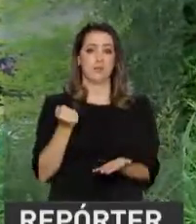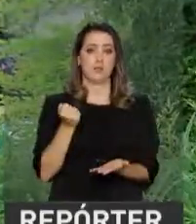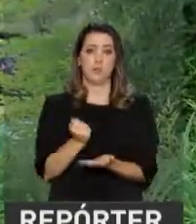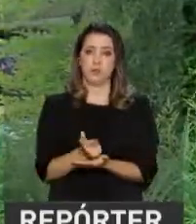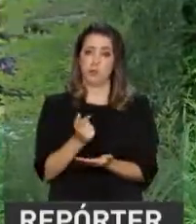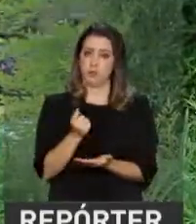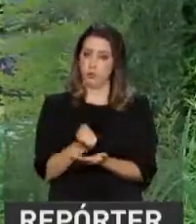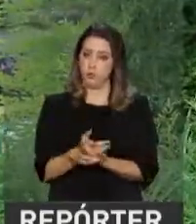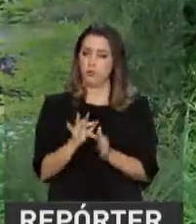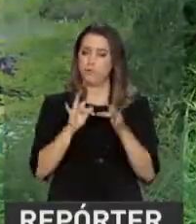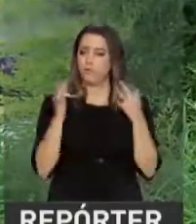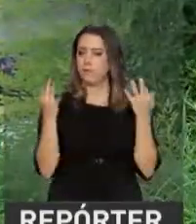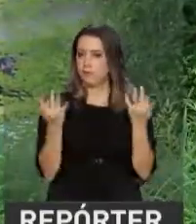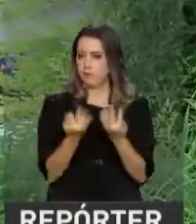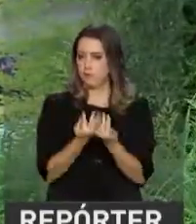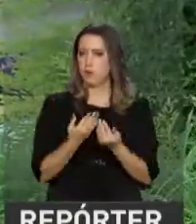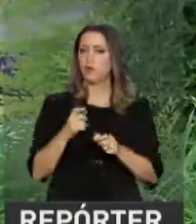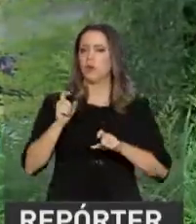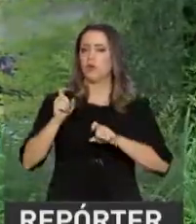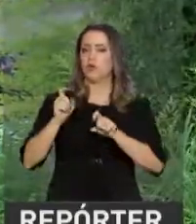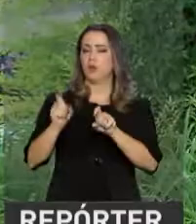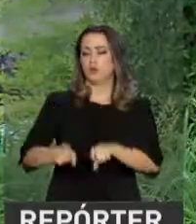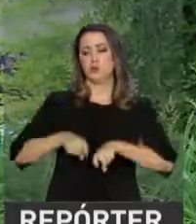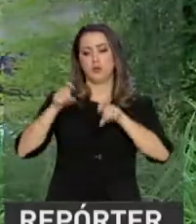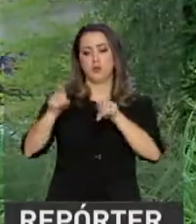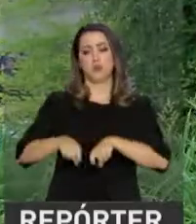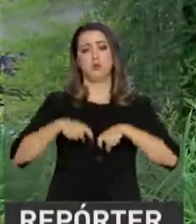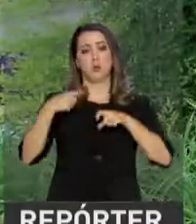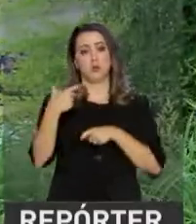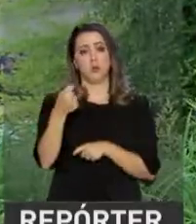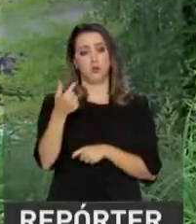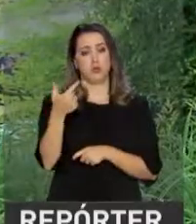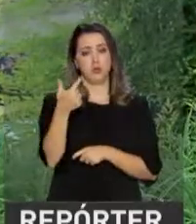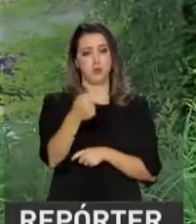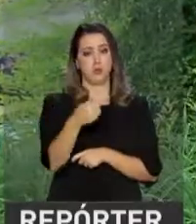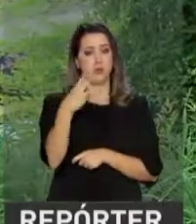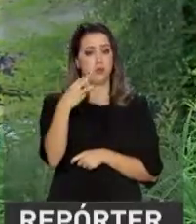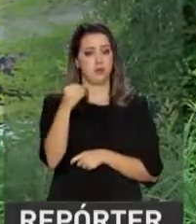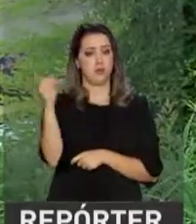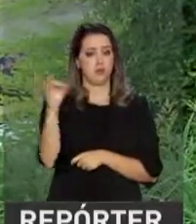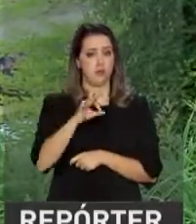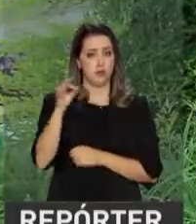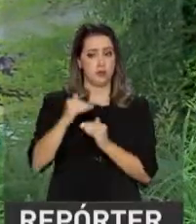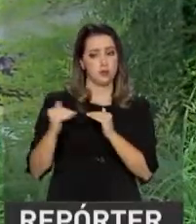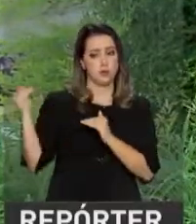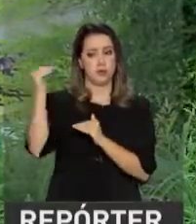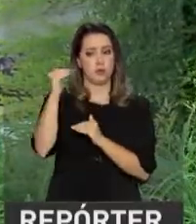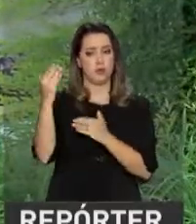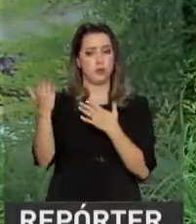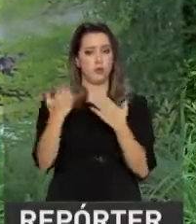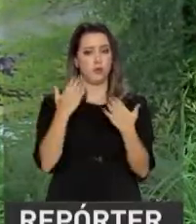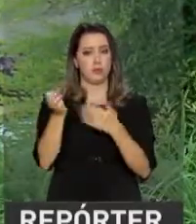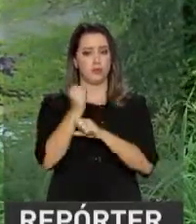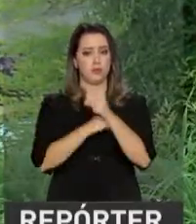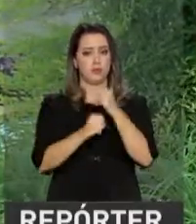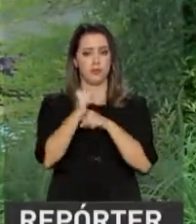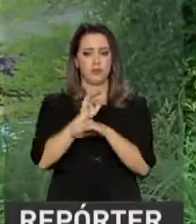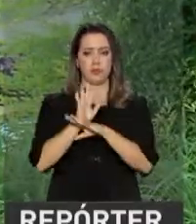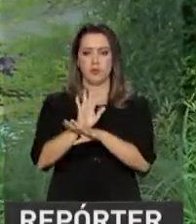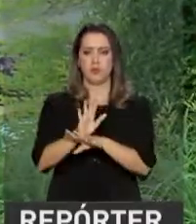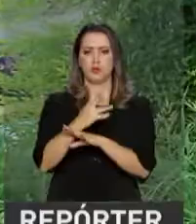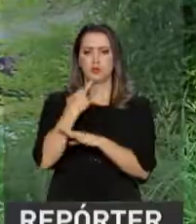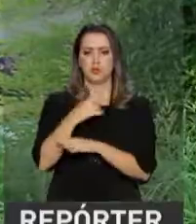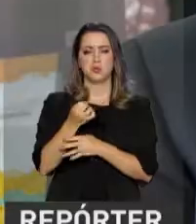Segundo o IBGE, a produção agrícola de 2017, quase 30% maior do que do ano anterior, contribuiu